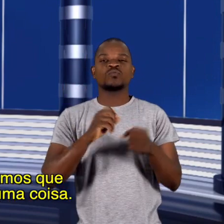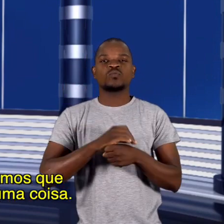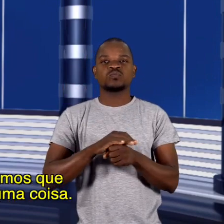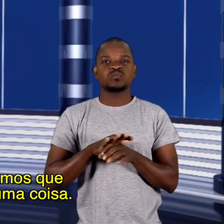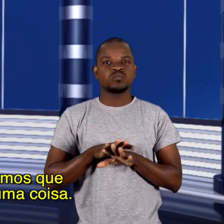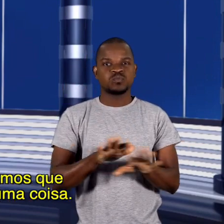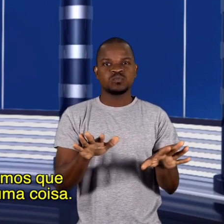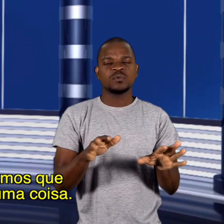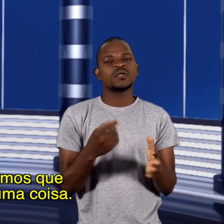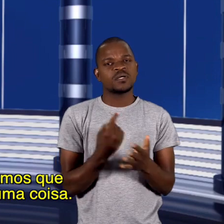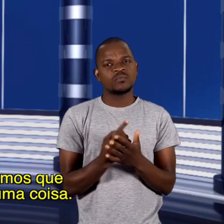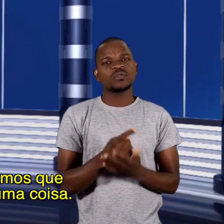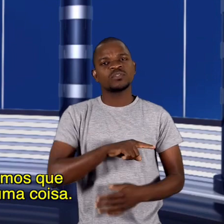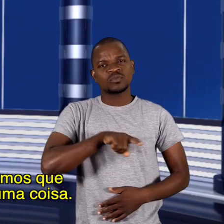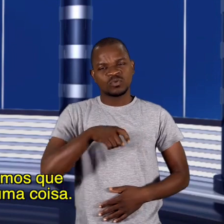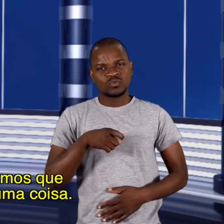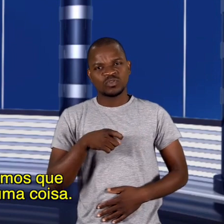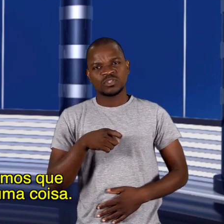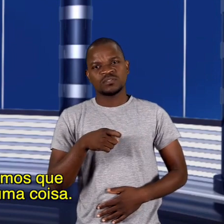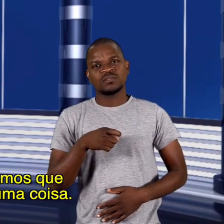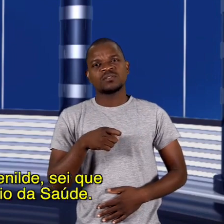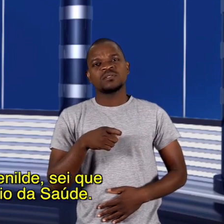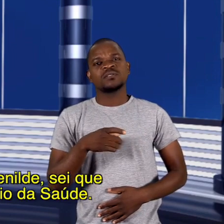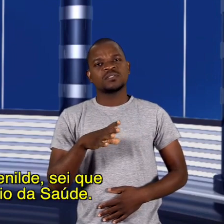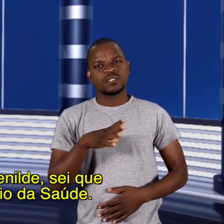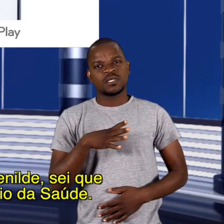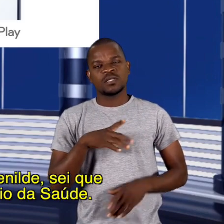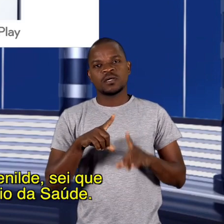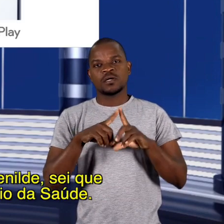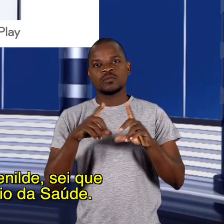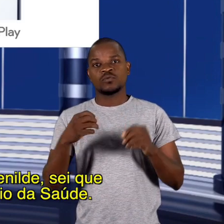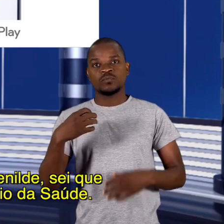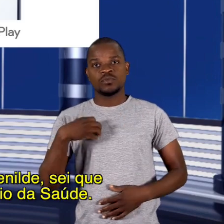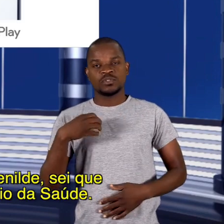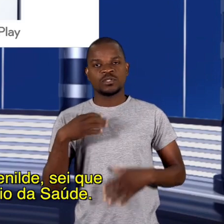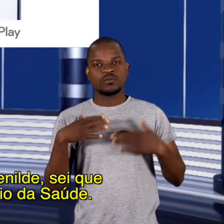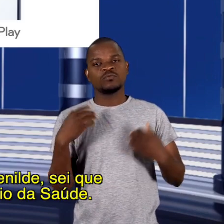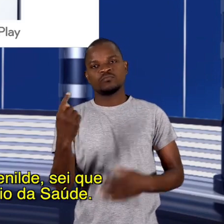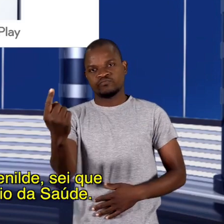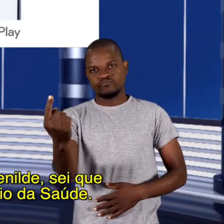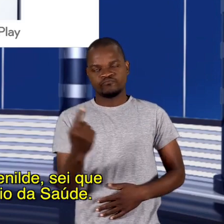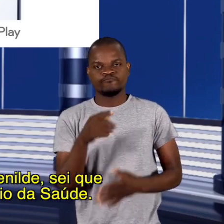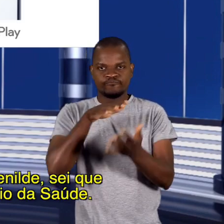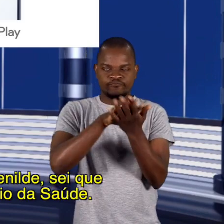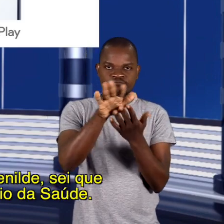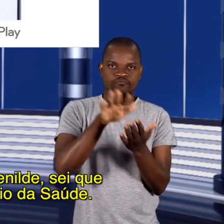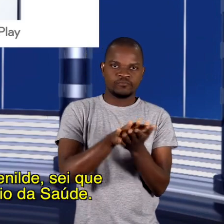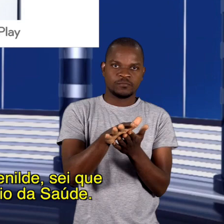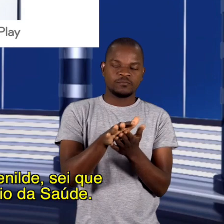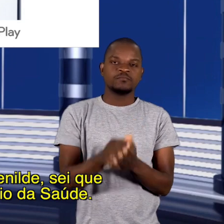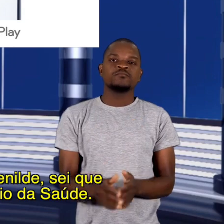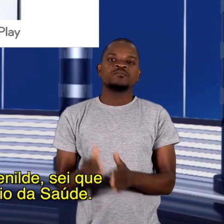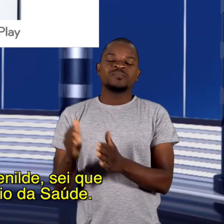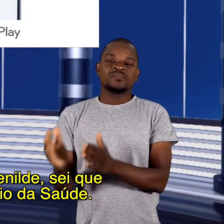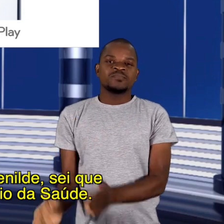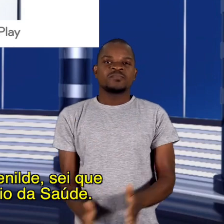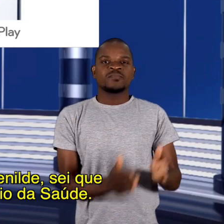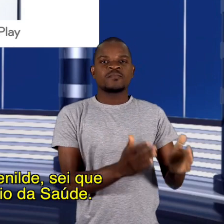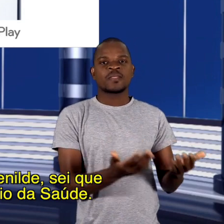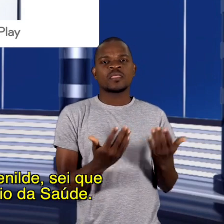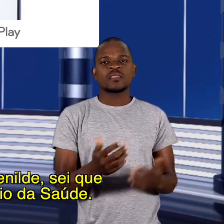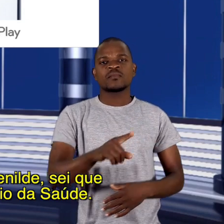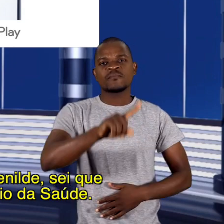precisamos que os órgãos de saúde venham e digam qualquer coisa. Quanto a preocupação da BINILD, eu sei que tem